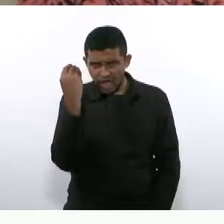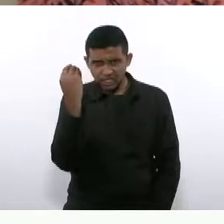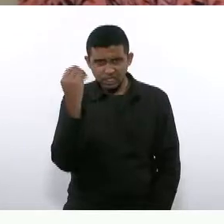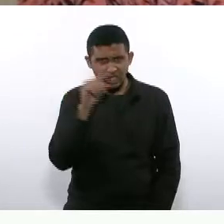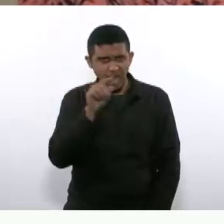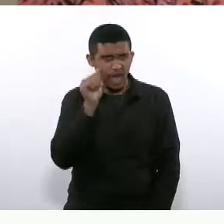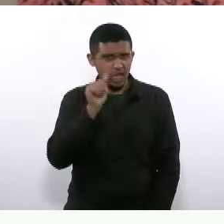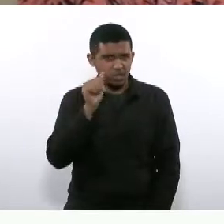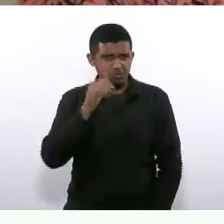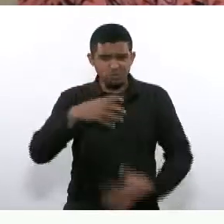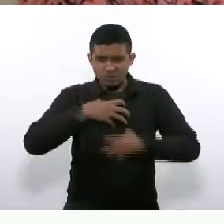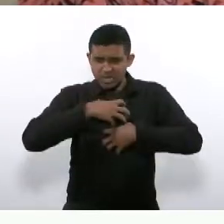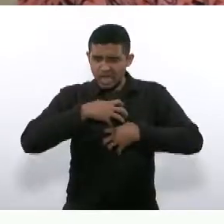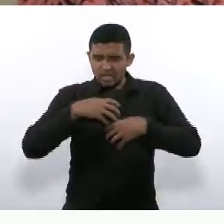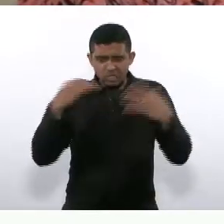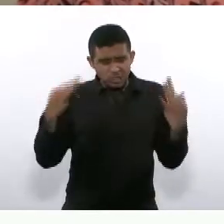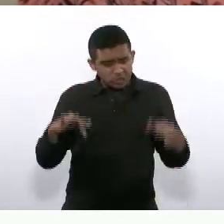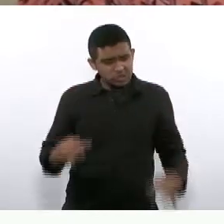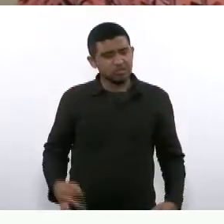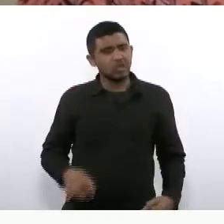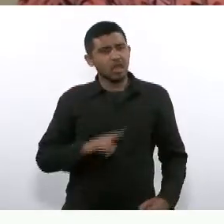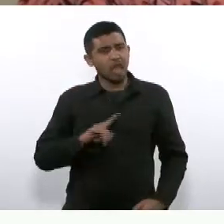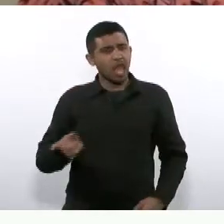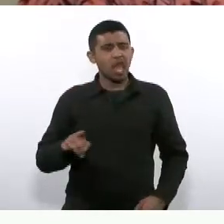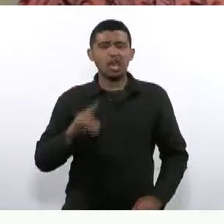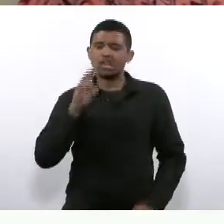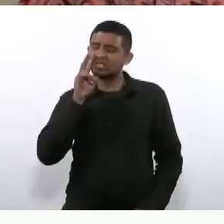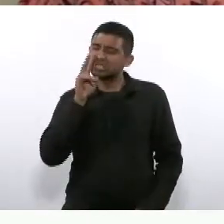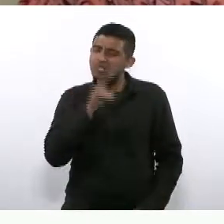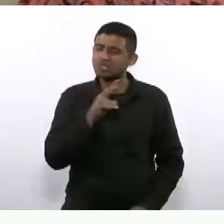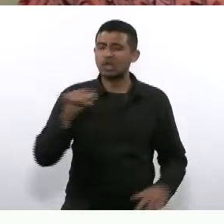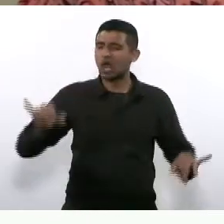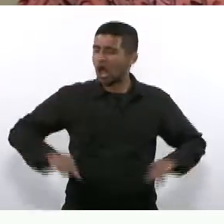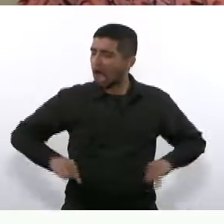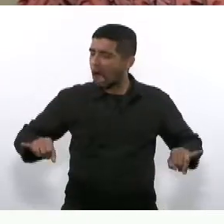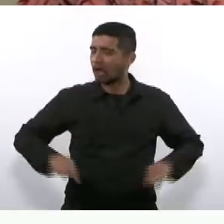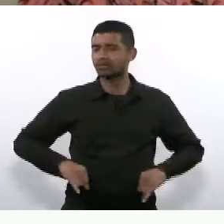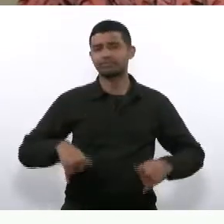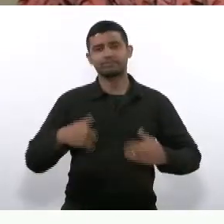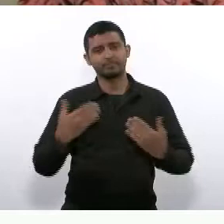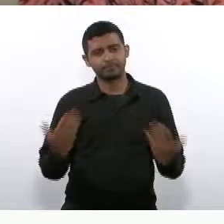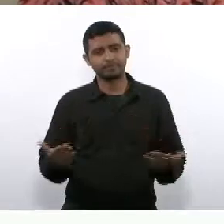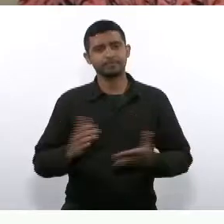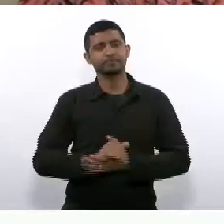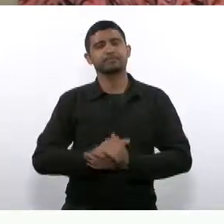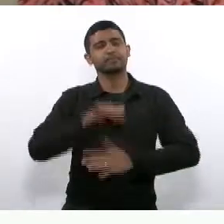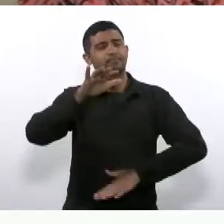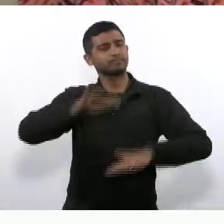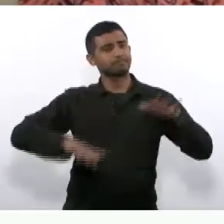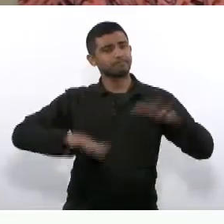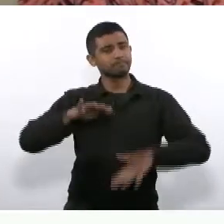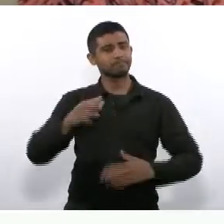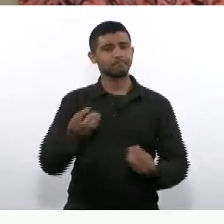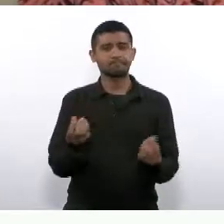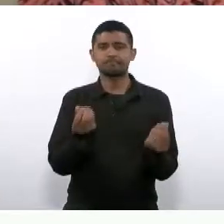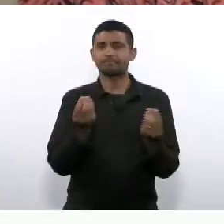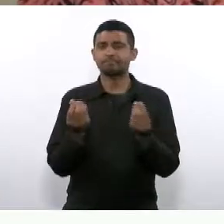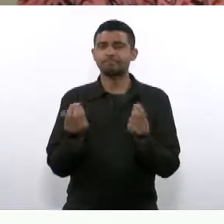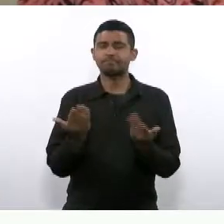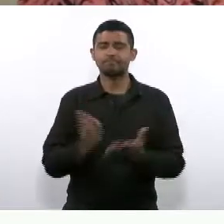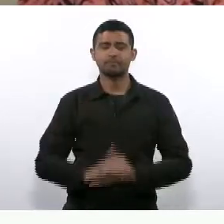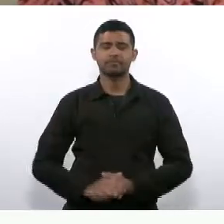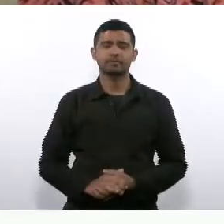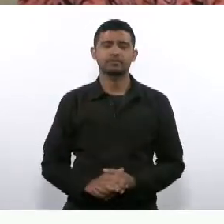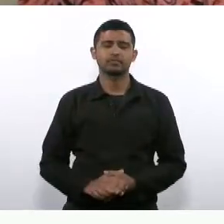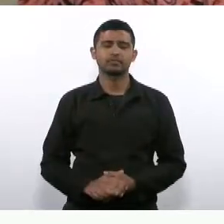que sentem dor, que são mais vulneráveis na nossa sociedade, que, portanto, muitas vezes todo o